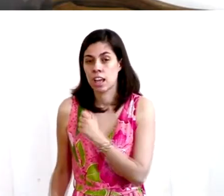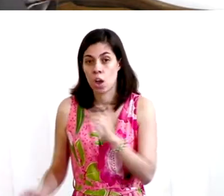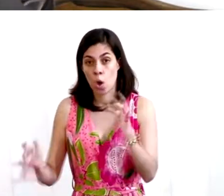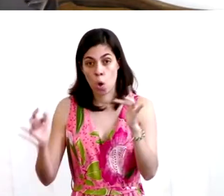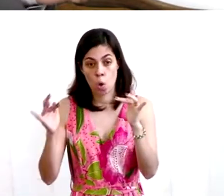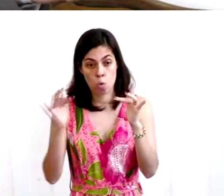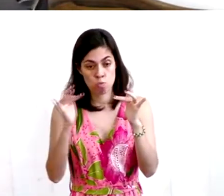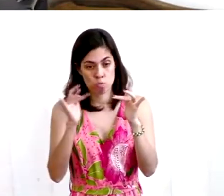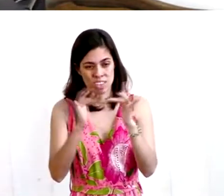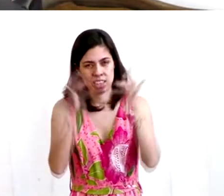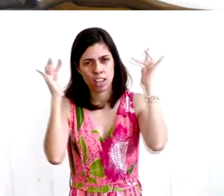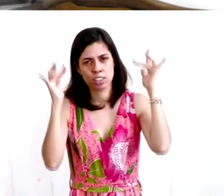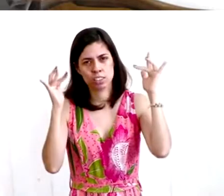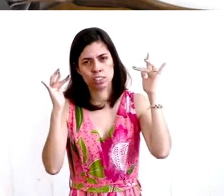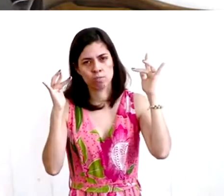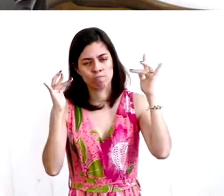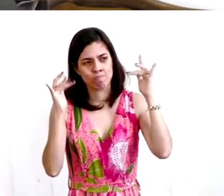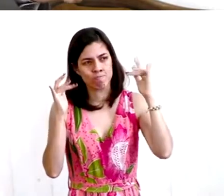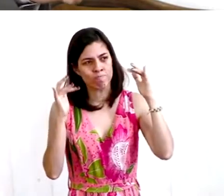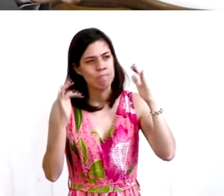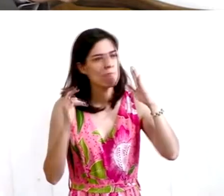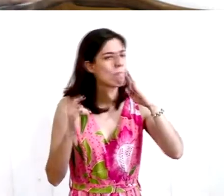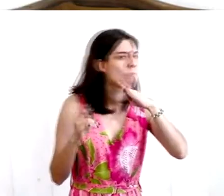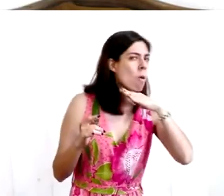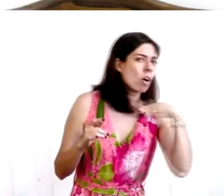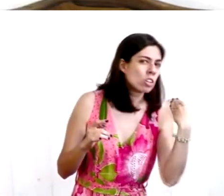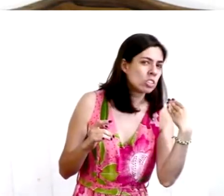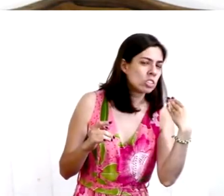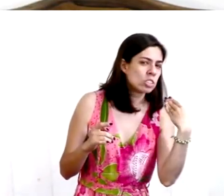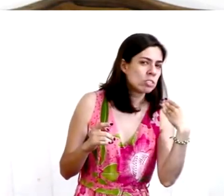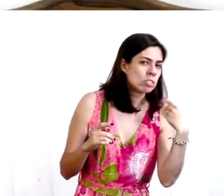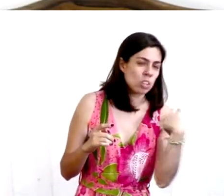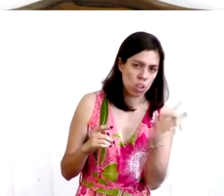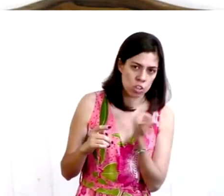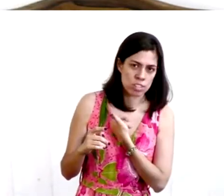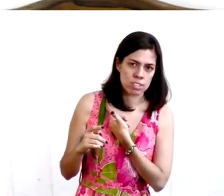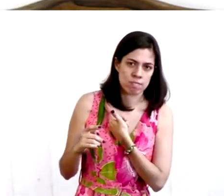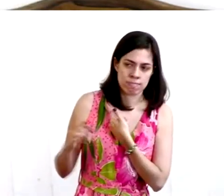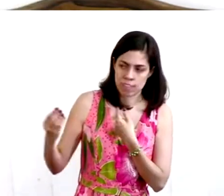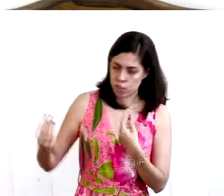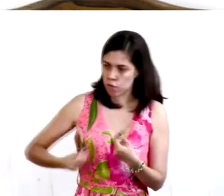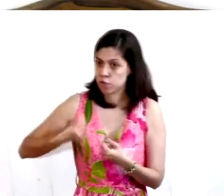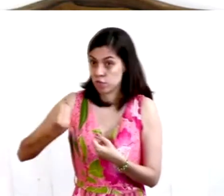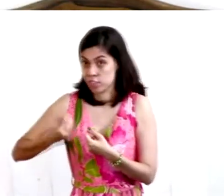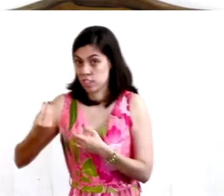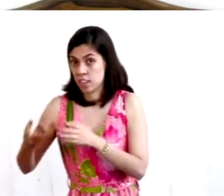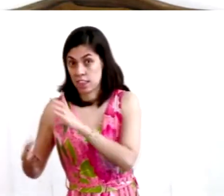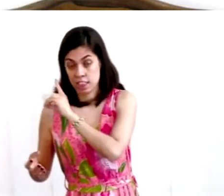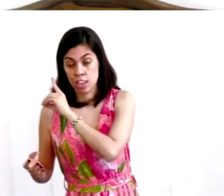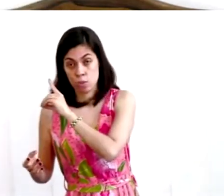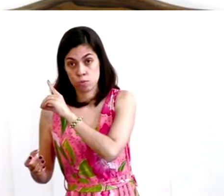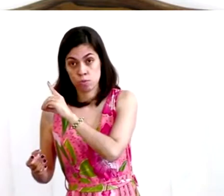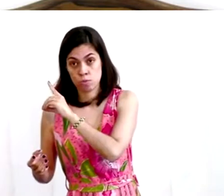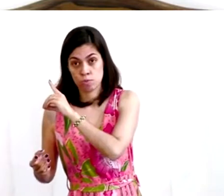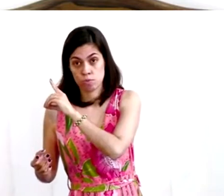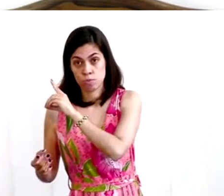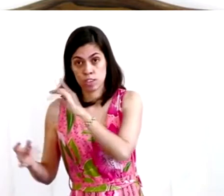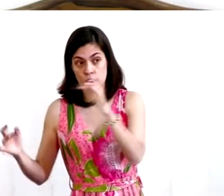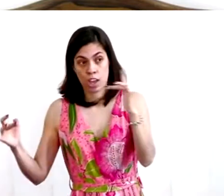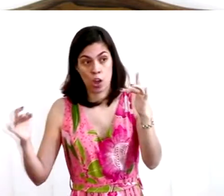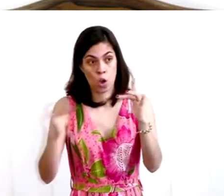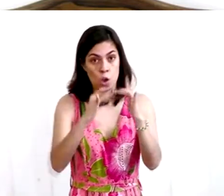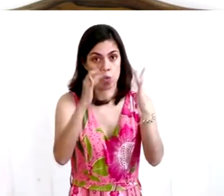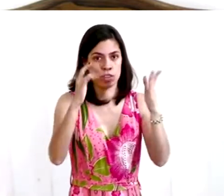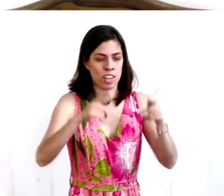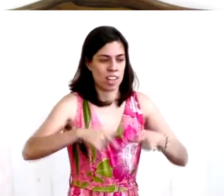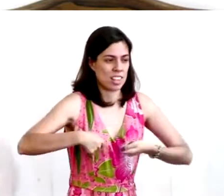contato de um contraste entre vida e morte, estabelecido pela cruz. É isso que as crianças estão desenhando.